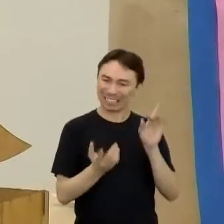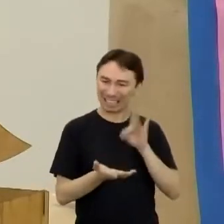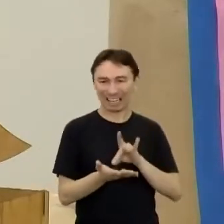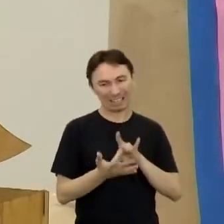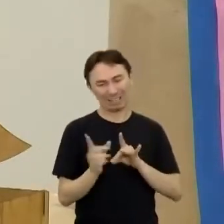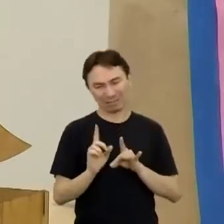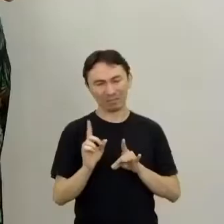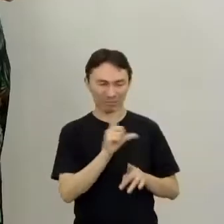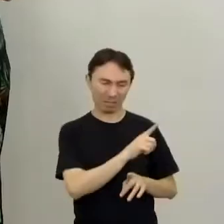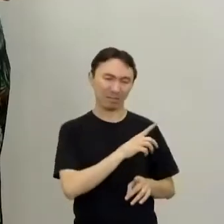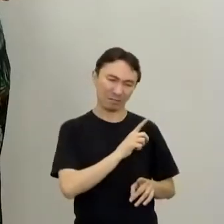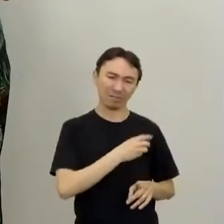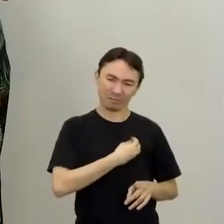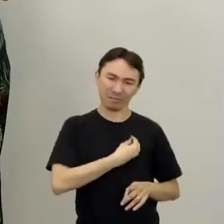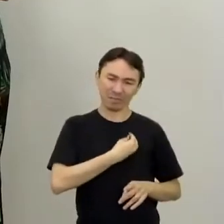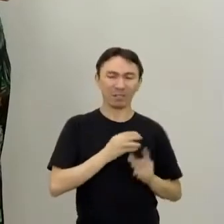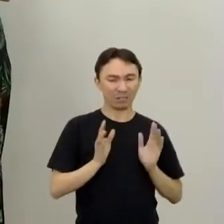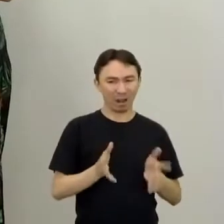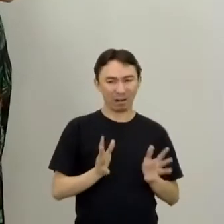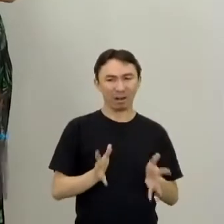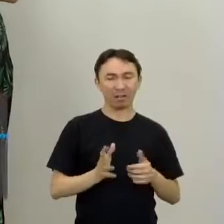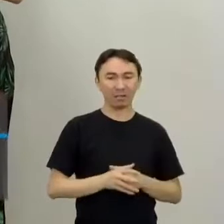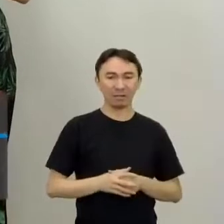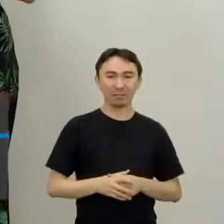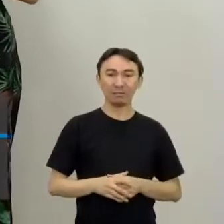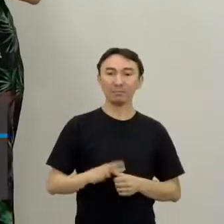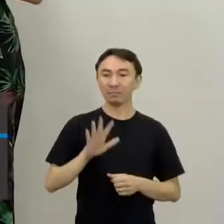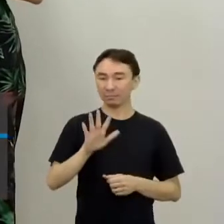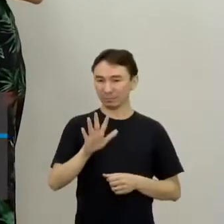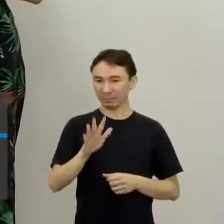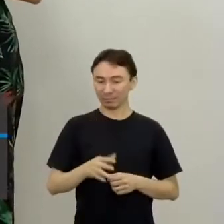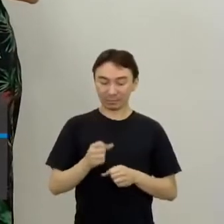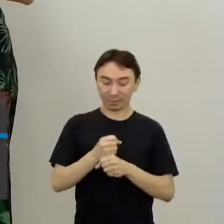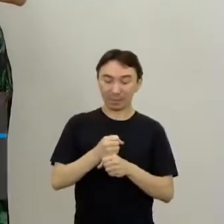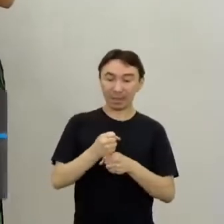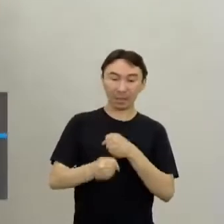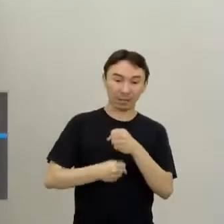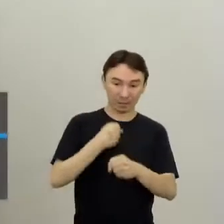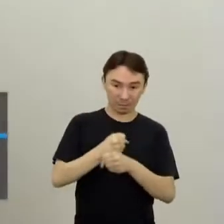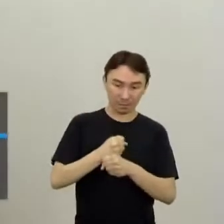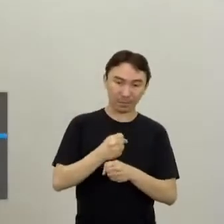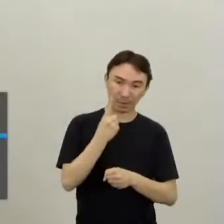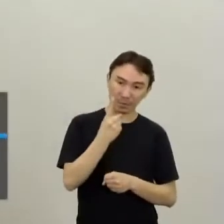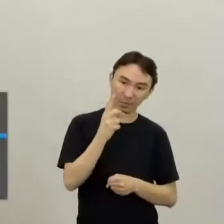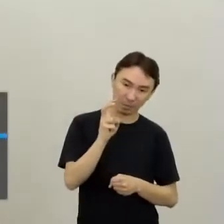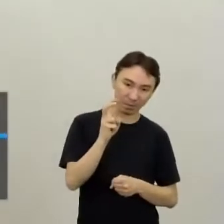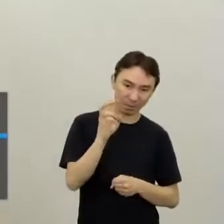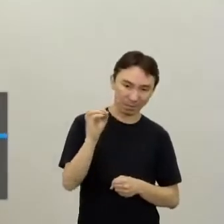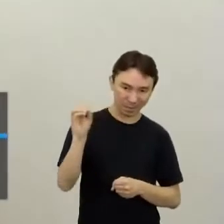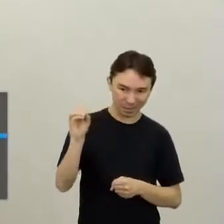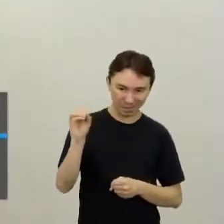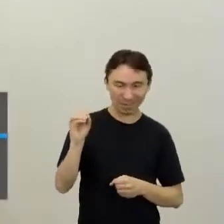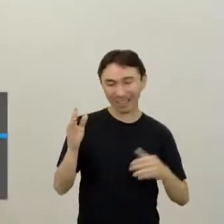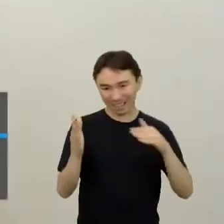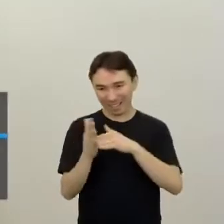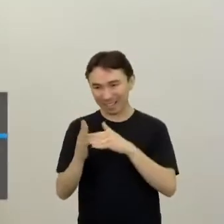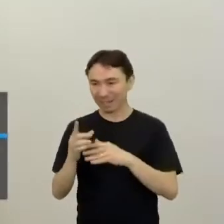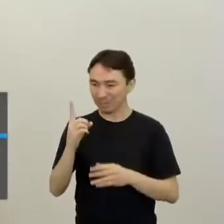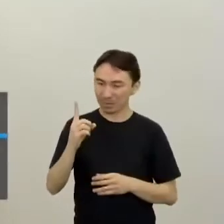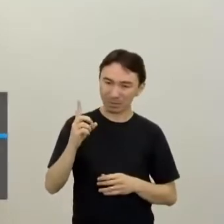indígenas. O que aconteceu? De 1500 a 1530, esse